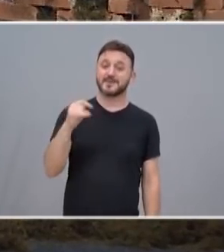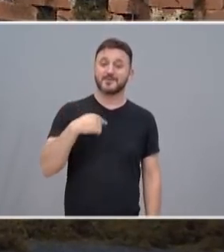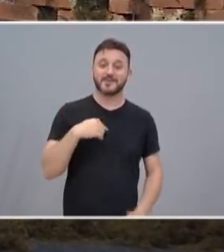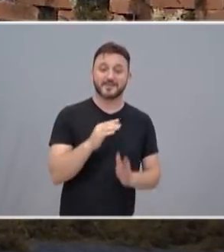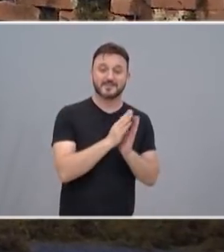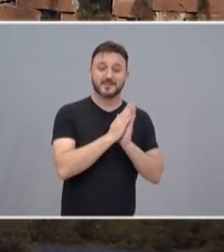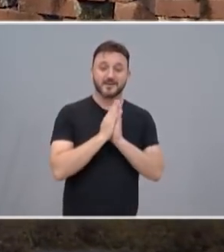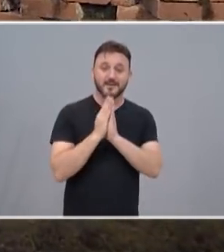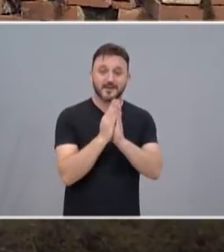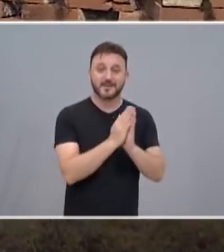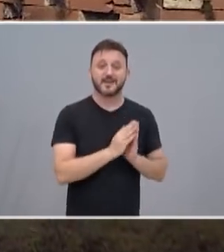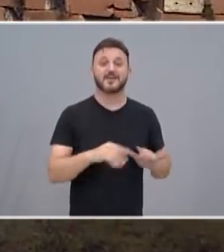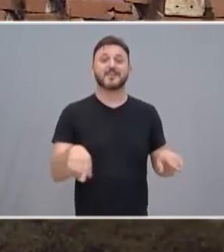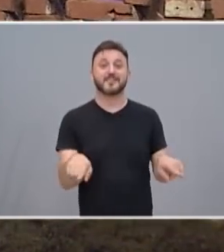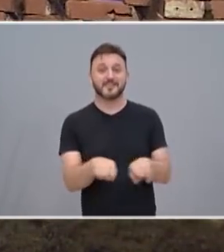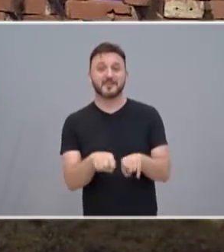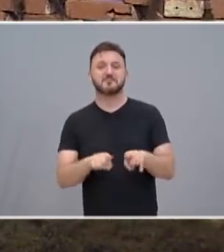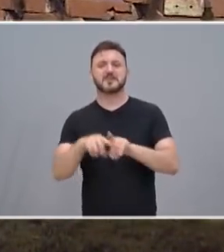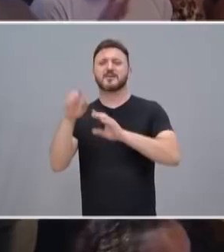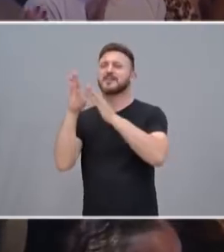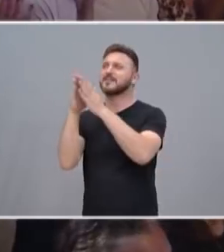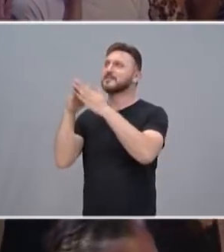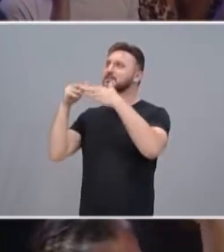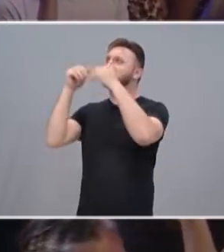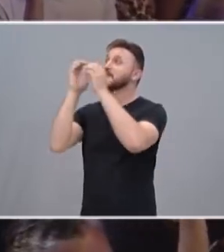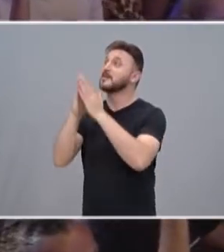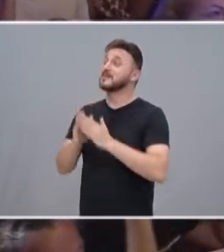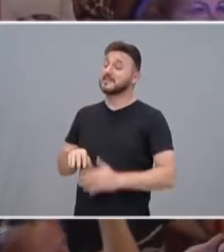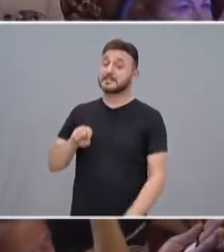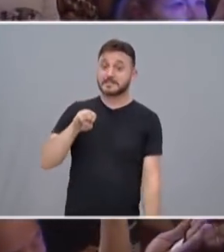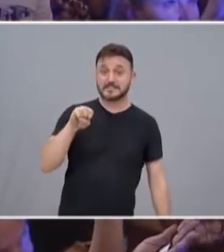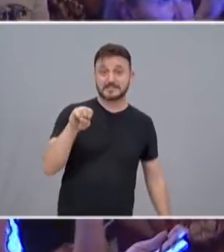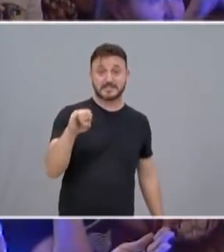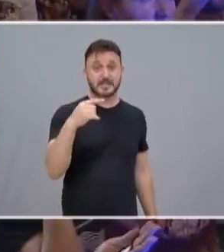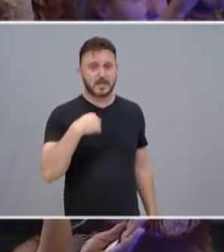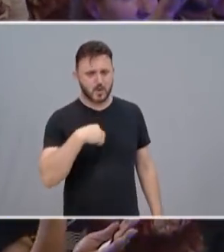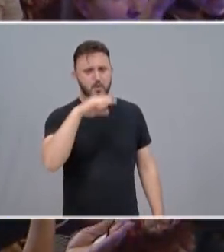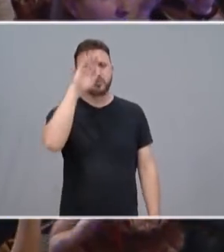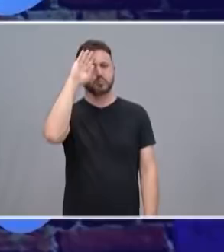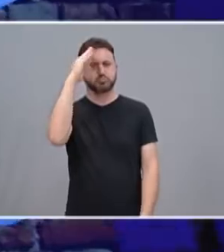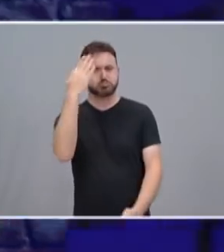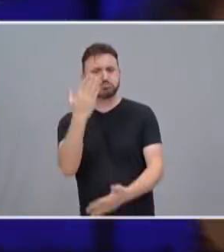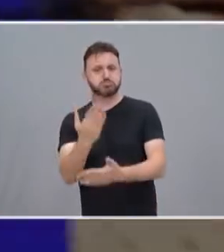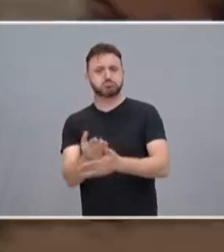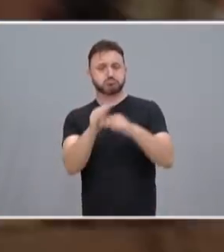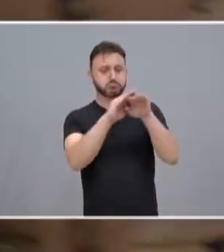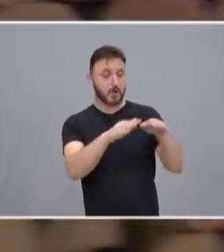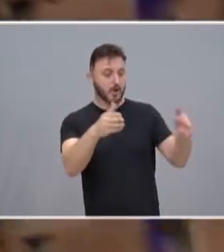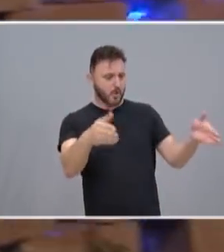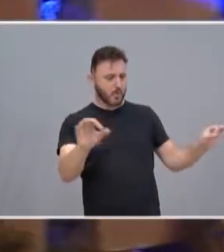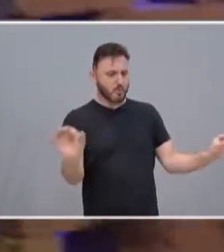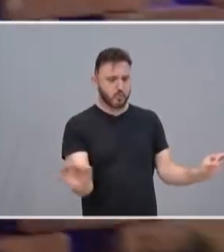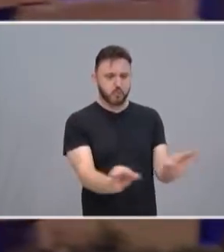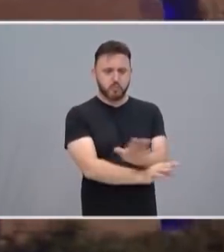sei que se eu clamar, eu sei que se eu acreditar, as muralhas